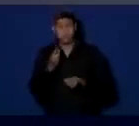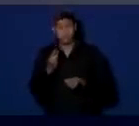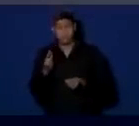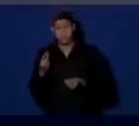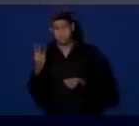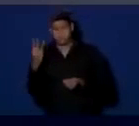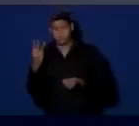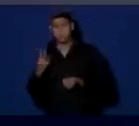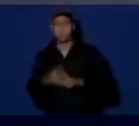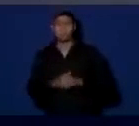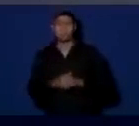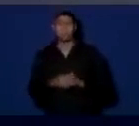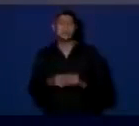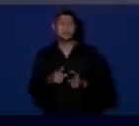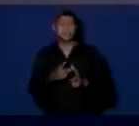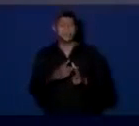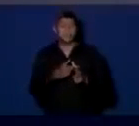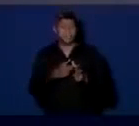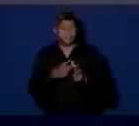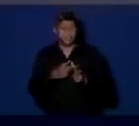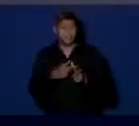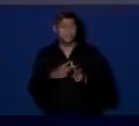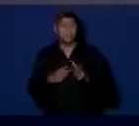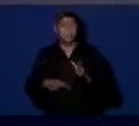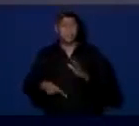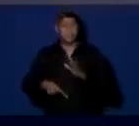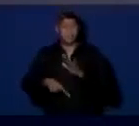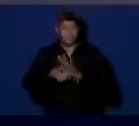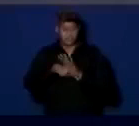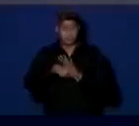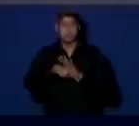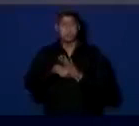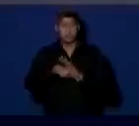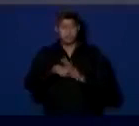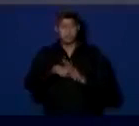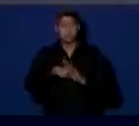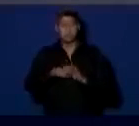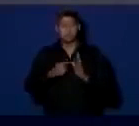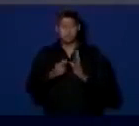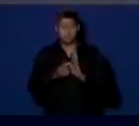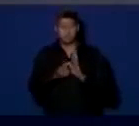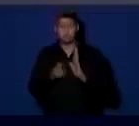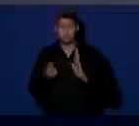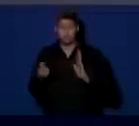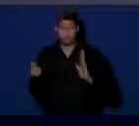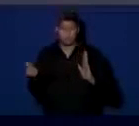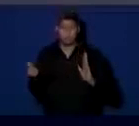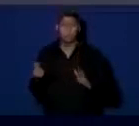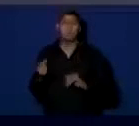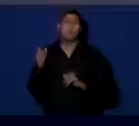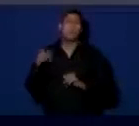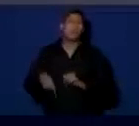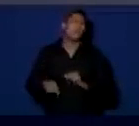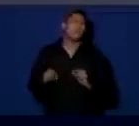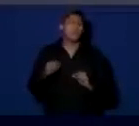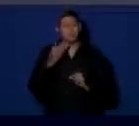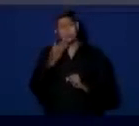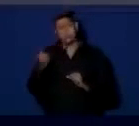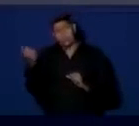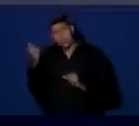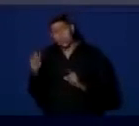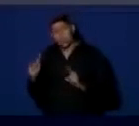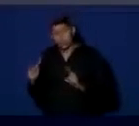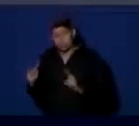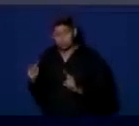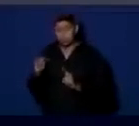2003 com uma dívida bruta sobre o PIB, né? Que é, desculpa, dívida bruta menos reservas, vai, que eu acho que é a melhor